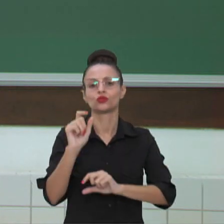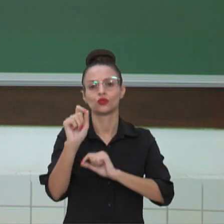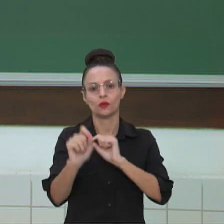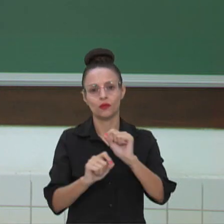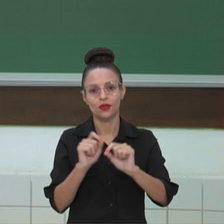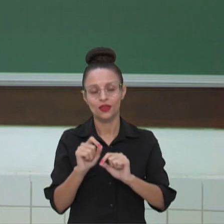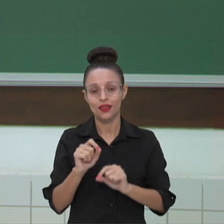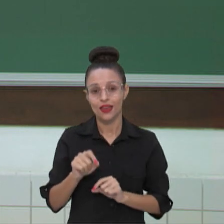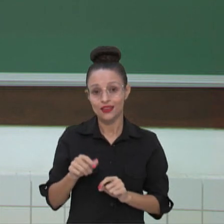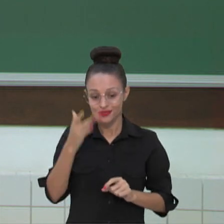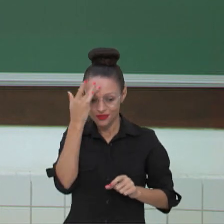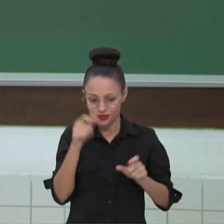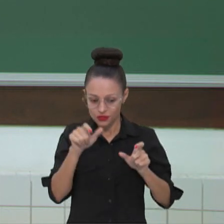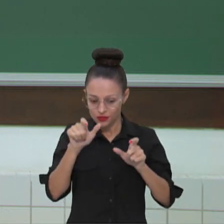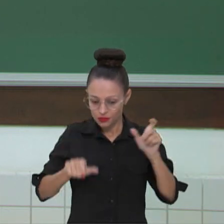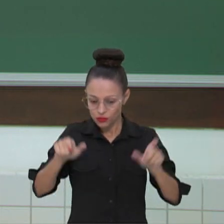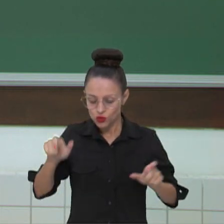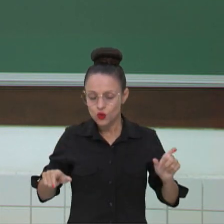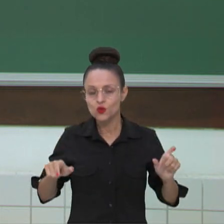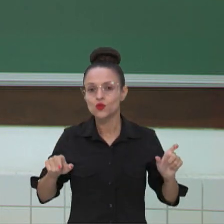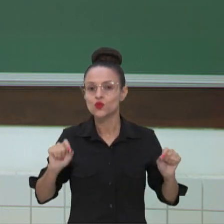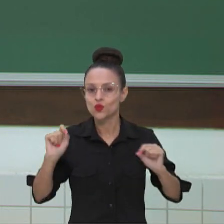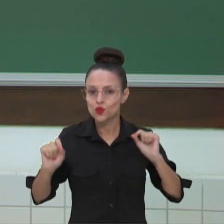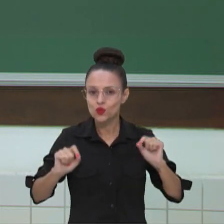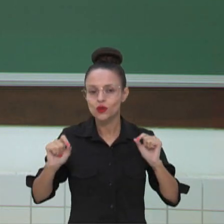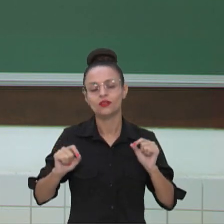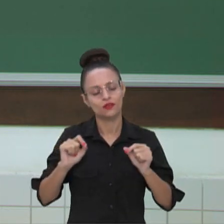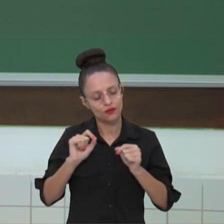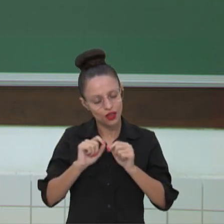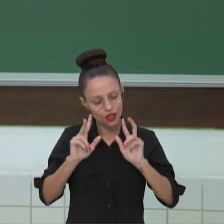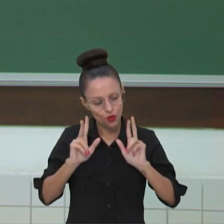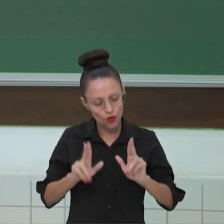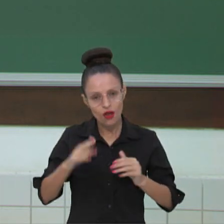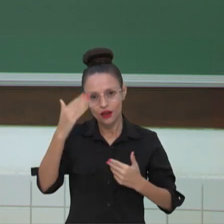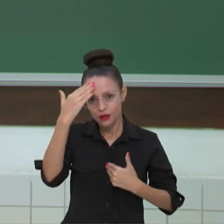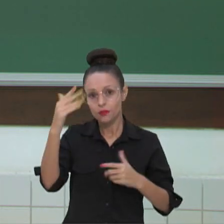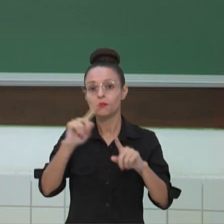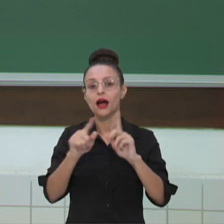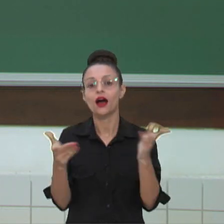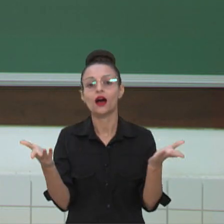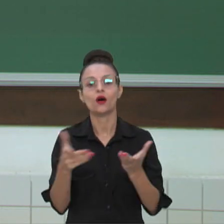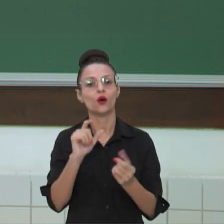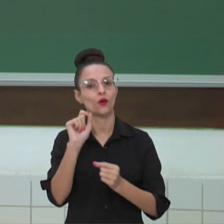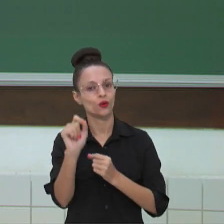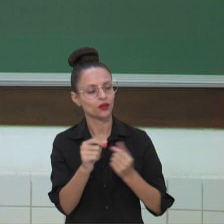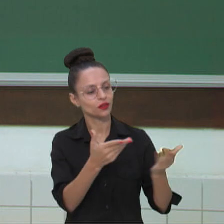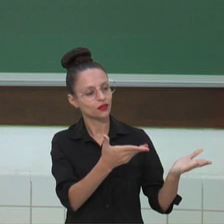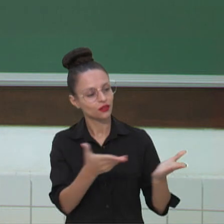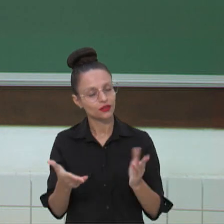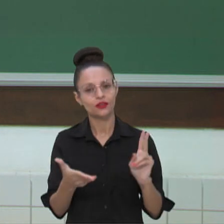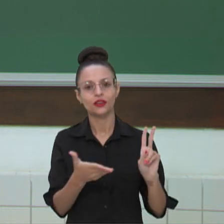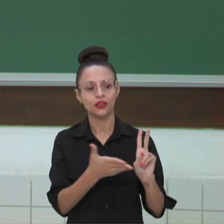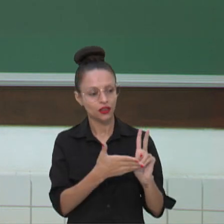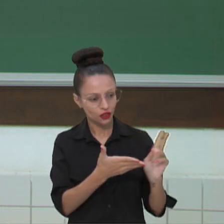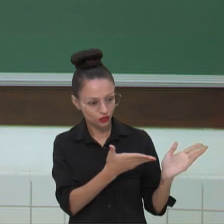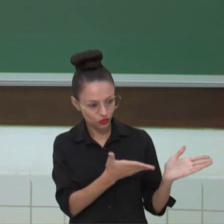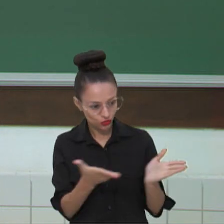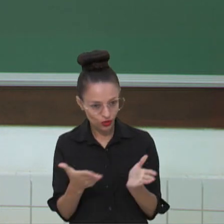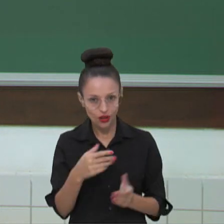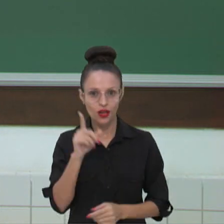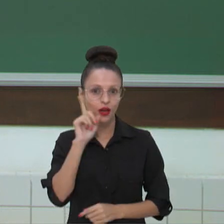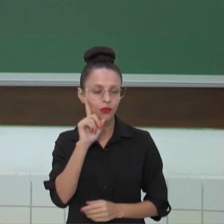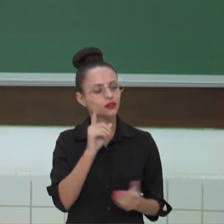esses colonos vão fazer esse mesmo agradecimento, só que agora convidando indígenas americanos para participar, e você